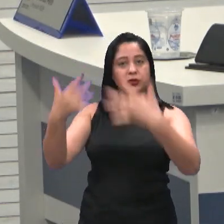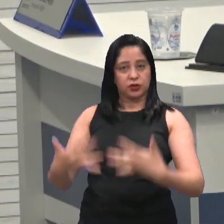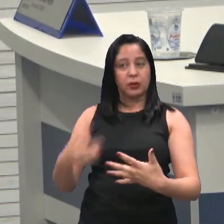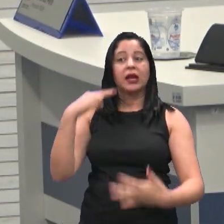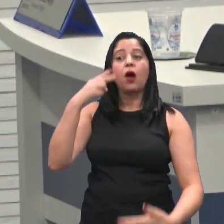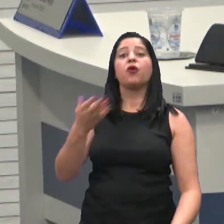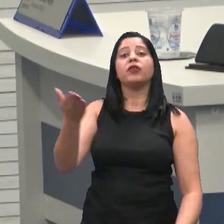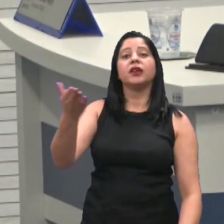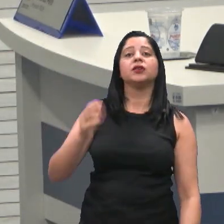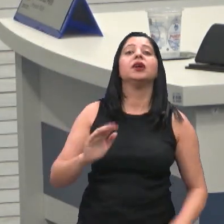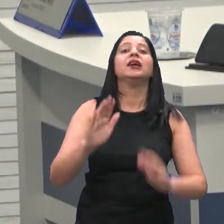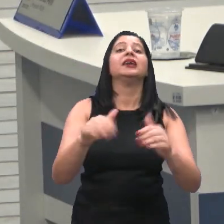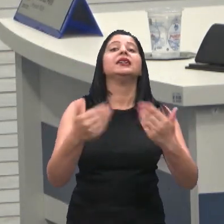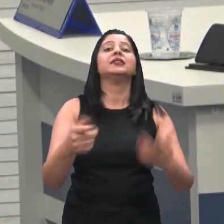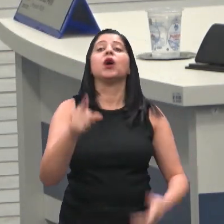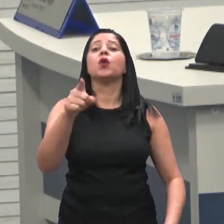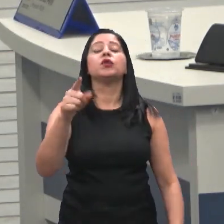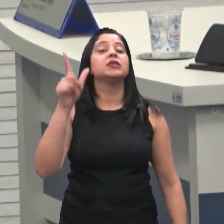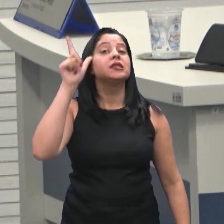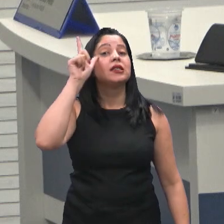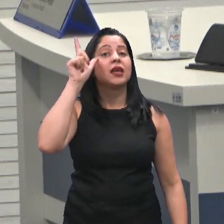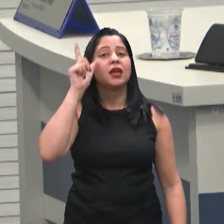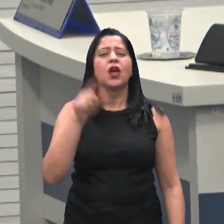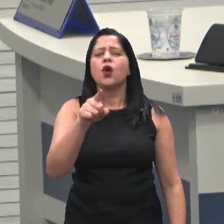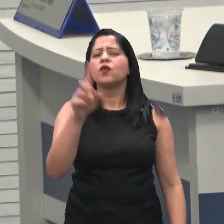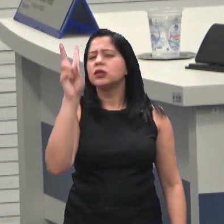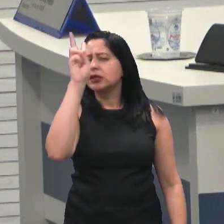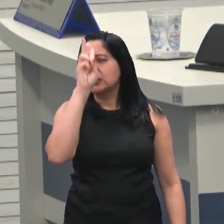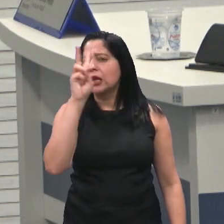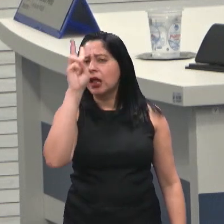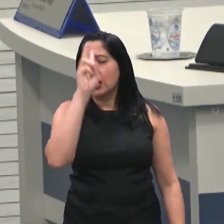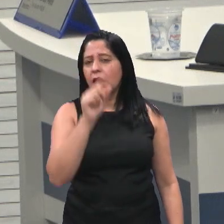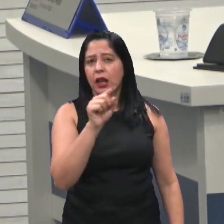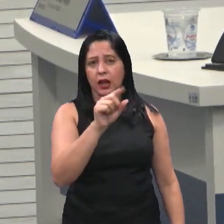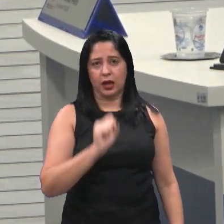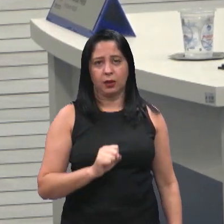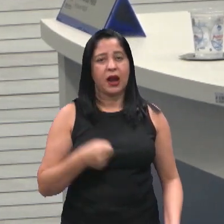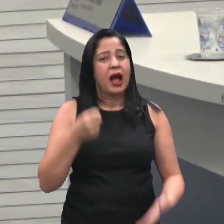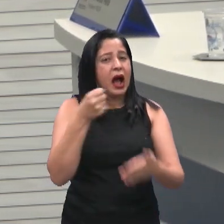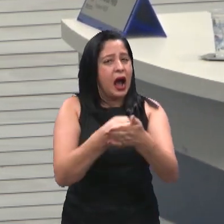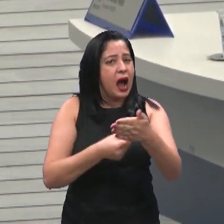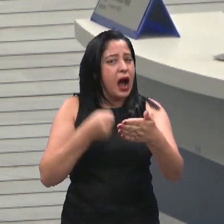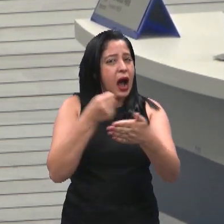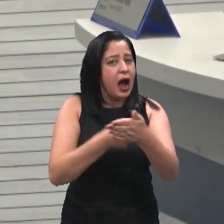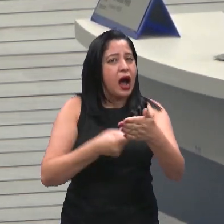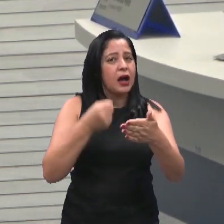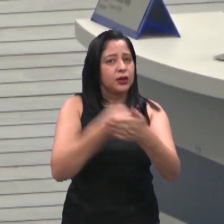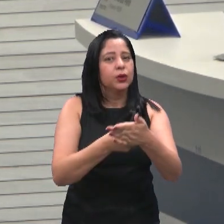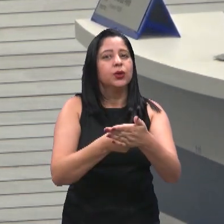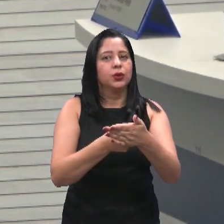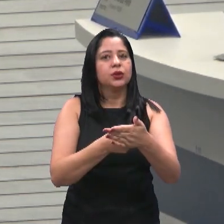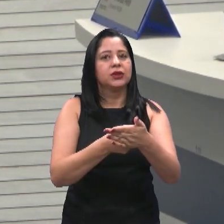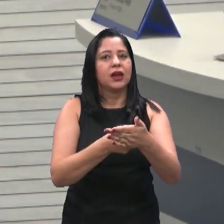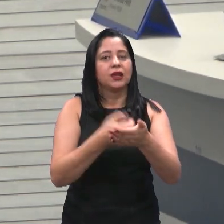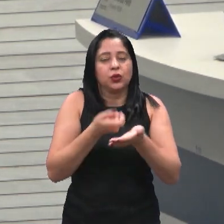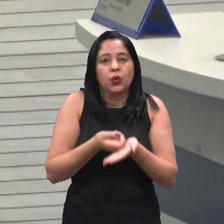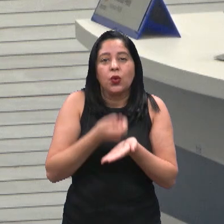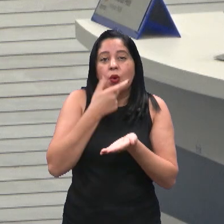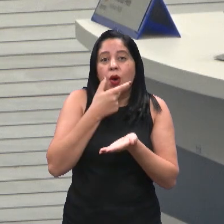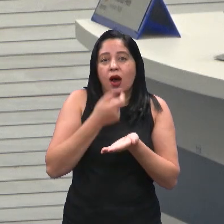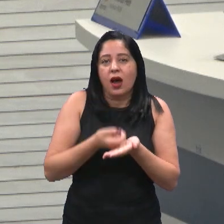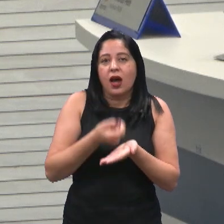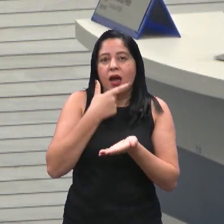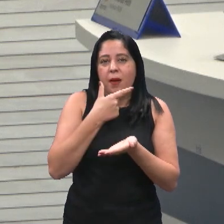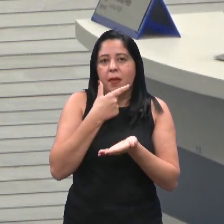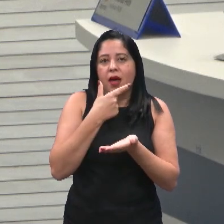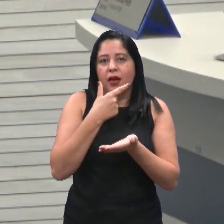Aliás, vereador Lino Bispo, Vossa Excelência lembra muito bem a luta que nós fizemos na pílula do dia seguinte, né? O senhor está